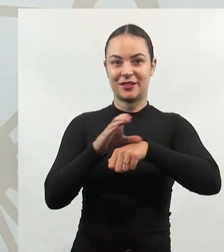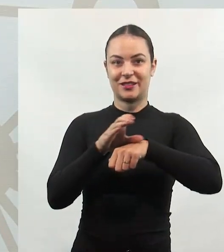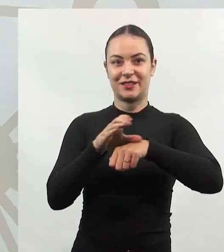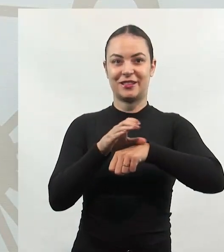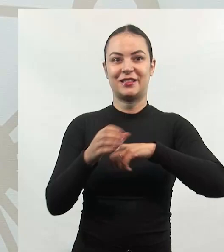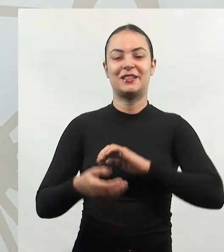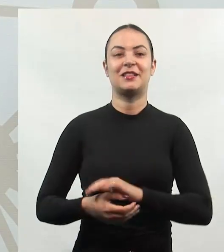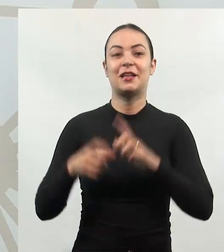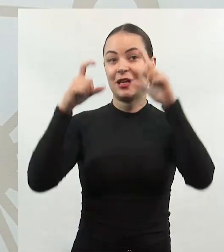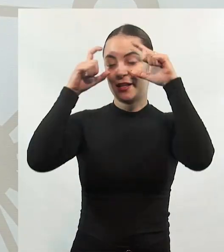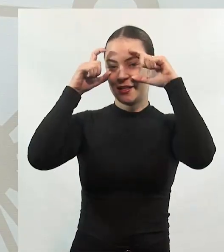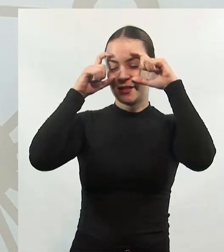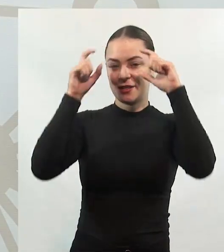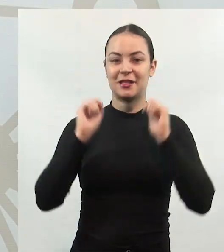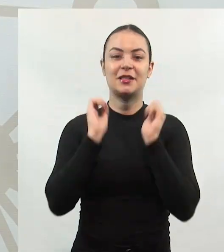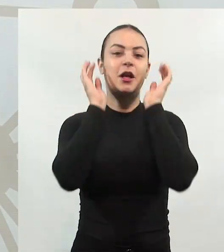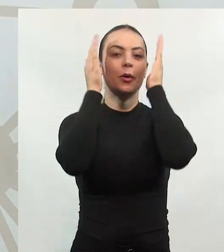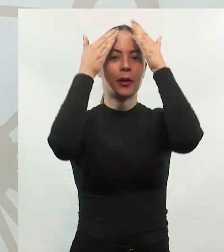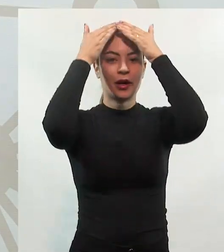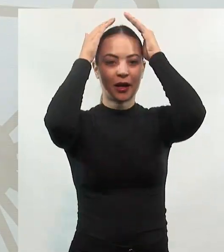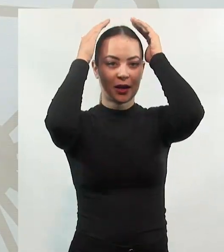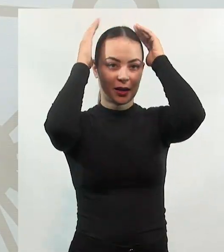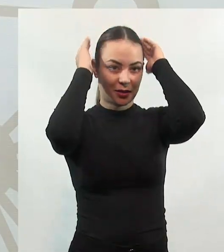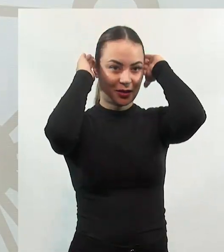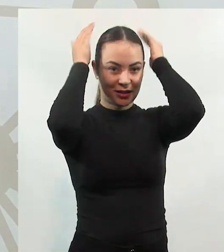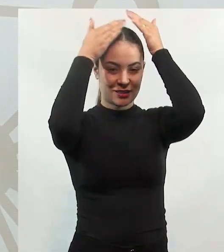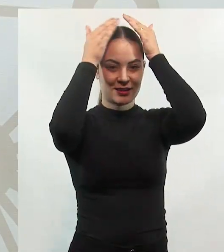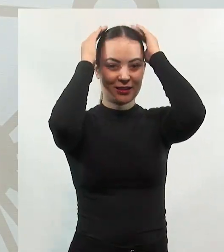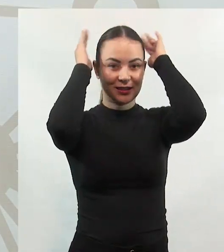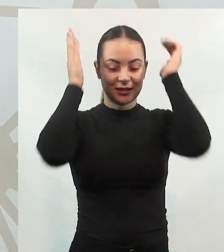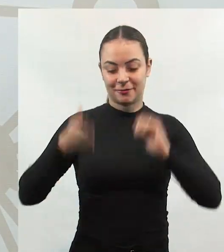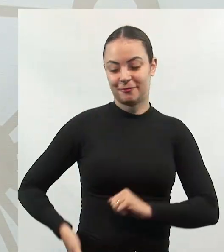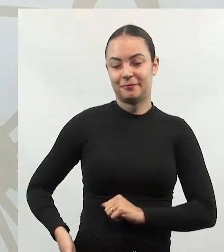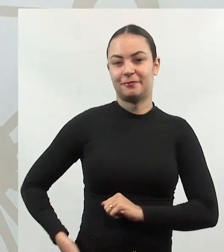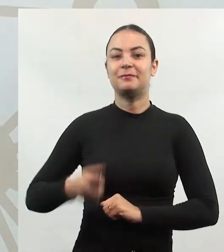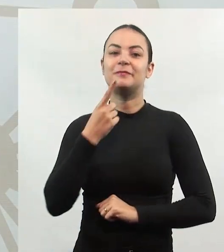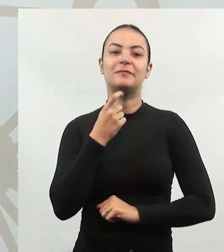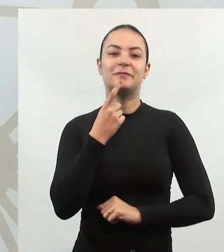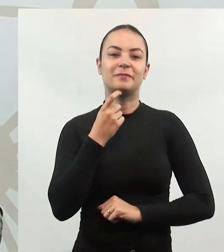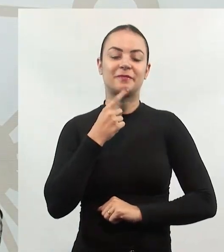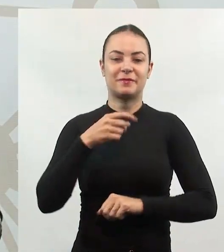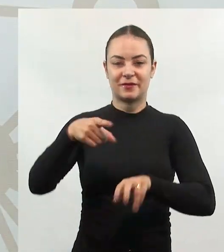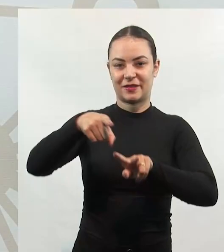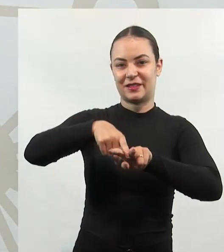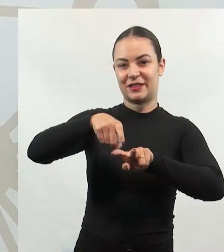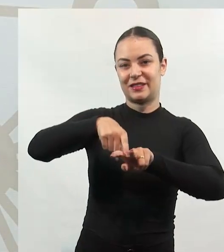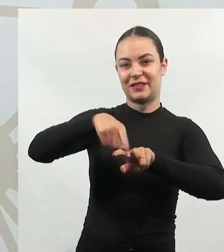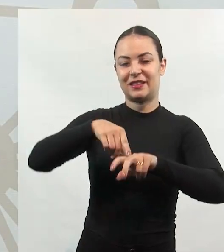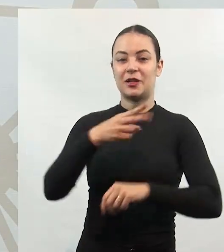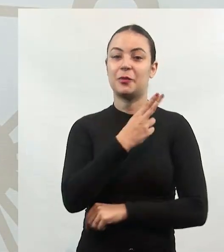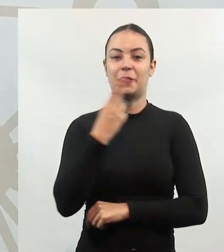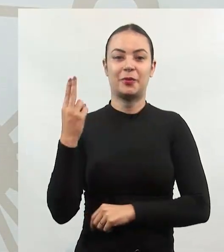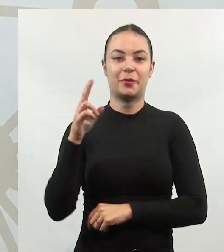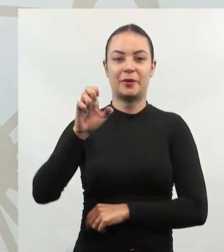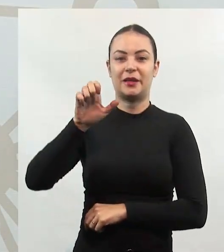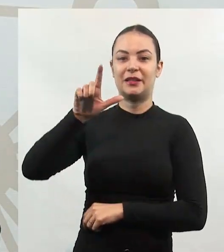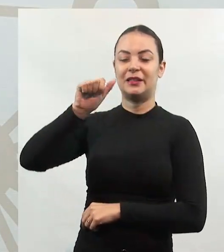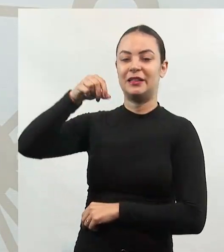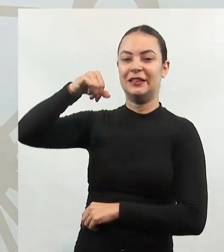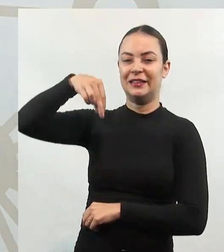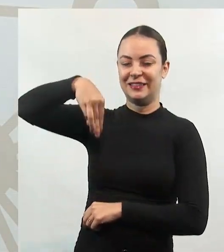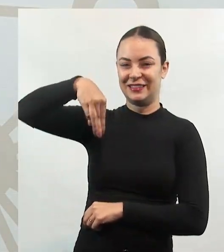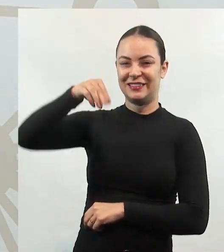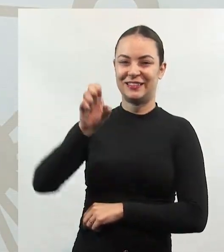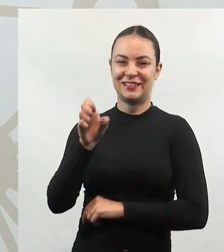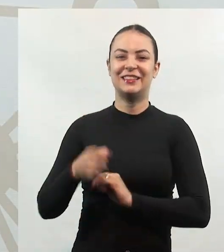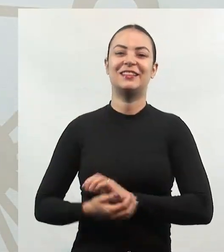e uma calça vermelha e uma sandália rasteirinha. E que bom estarmos aqui hoje. Vai ser um bate-papo,